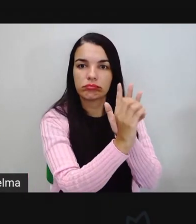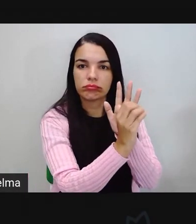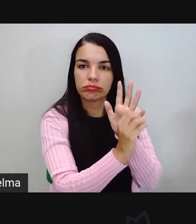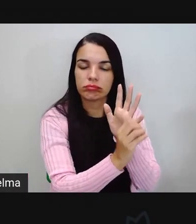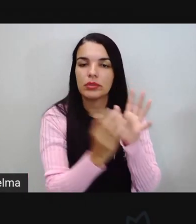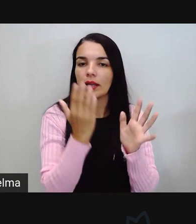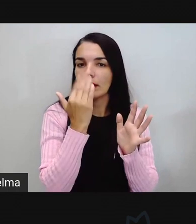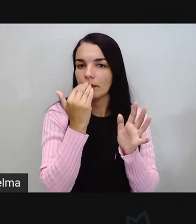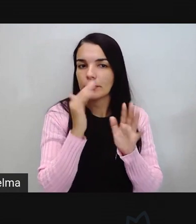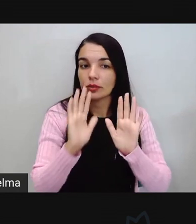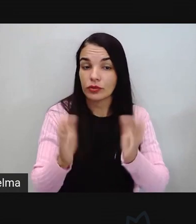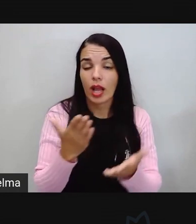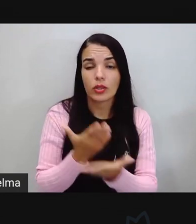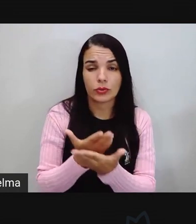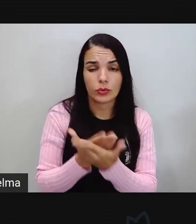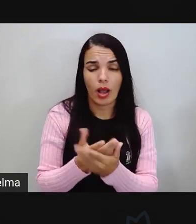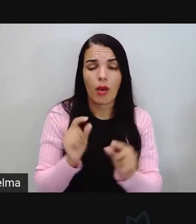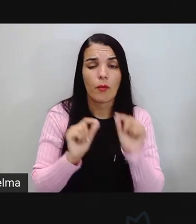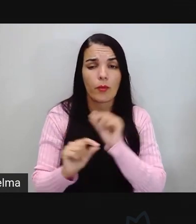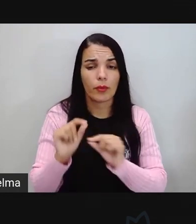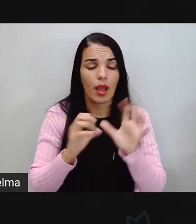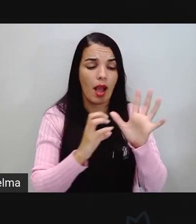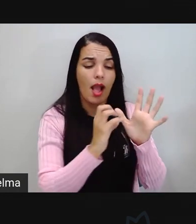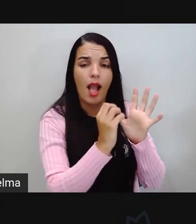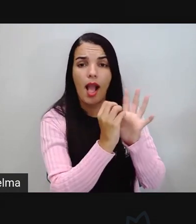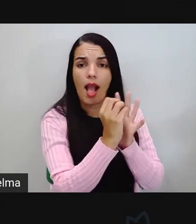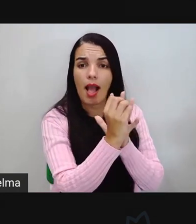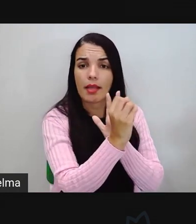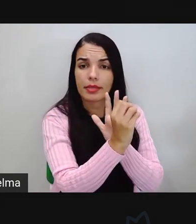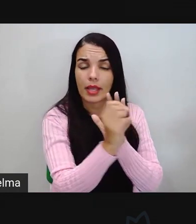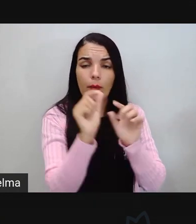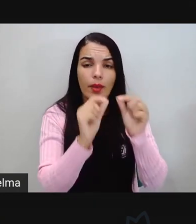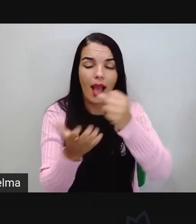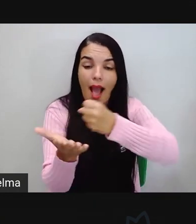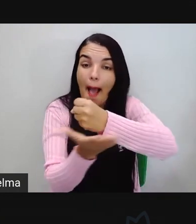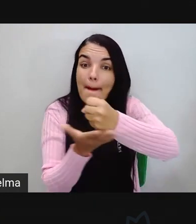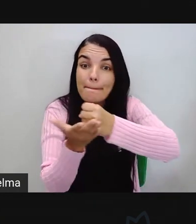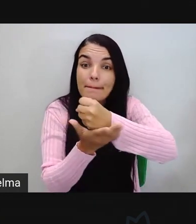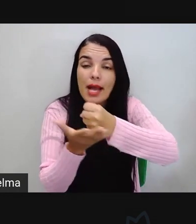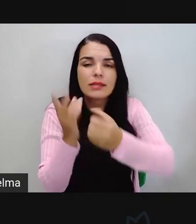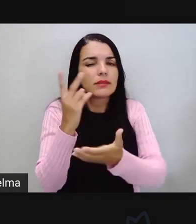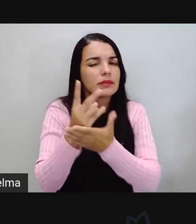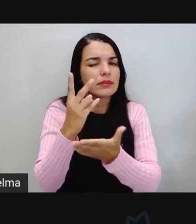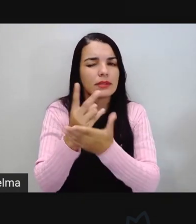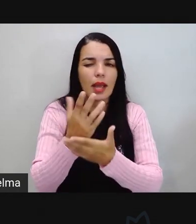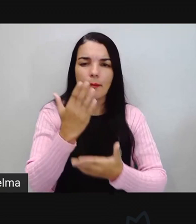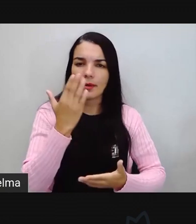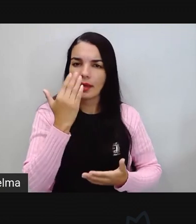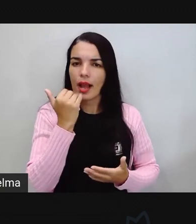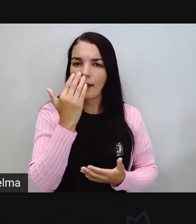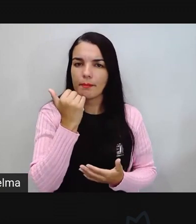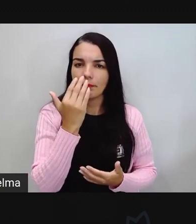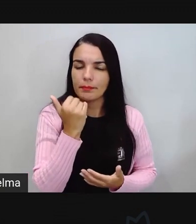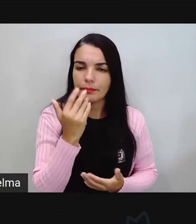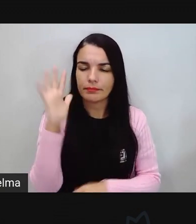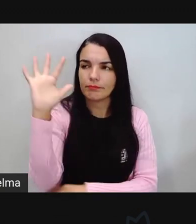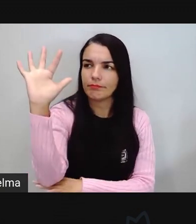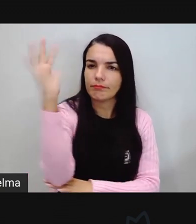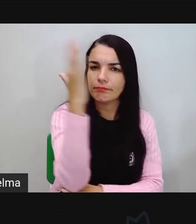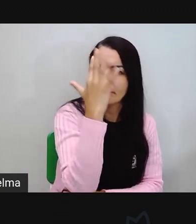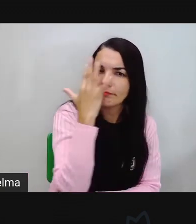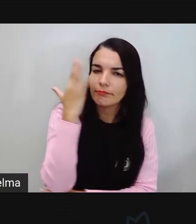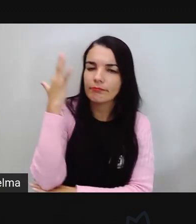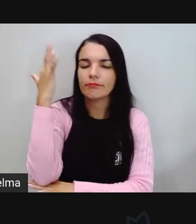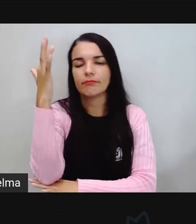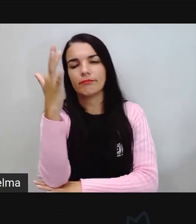né? Essa cadeia alimentar, em que a base será sempre aí as plantas, são as produtoras,